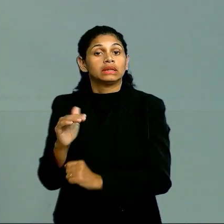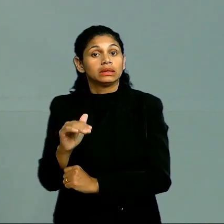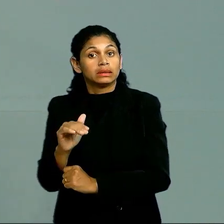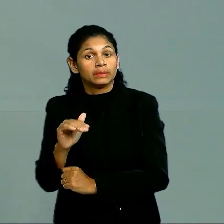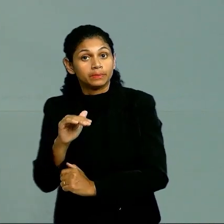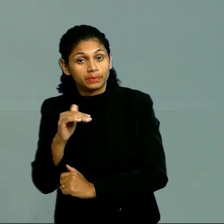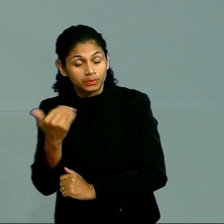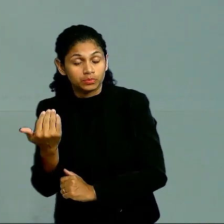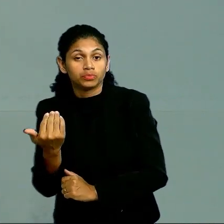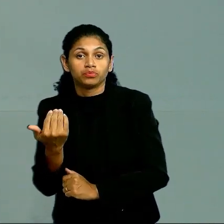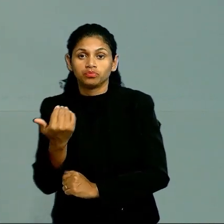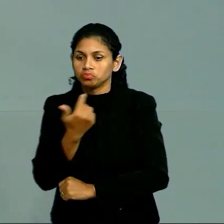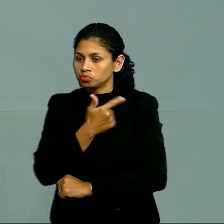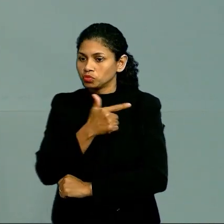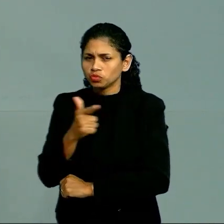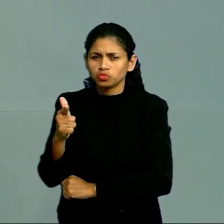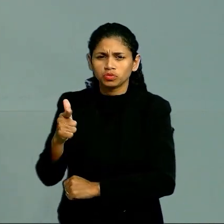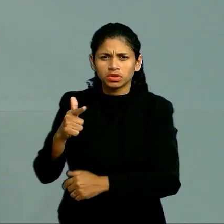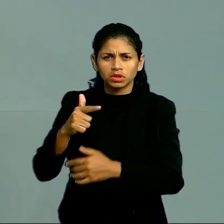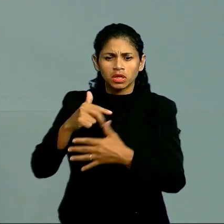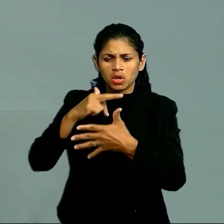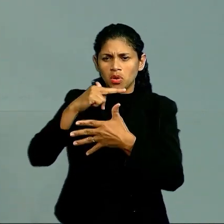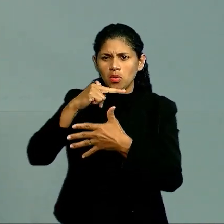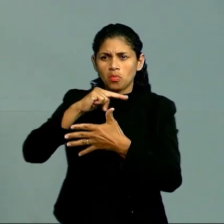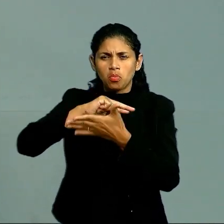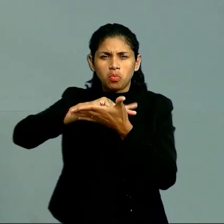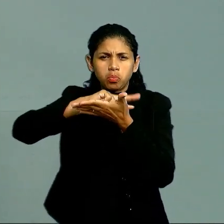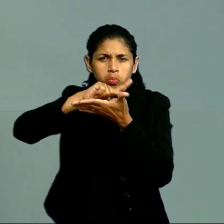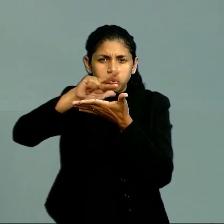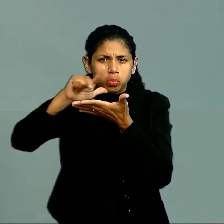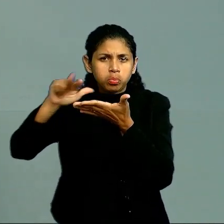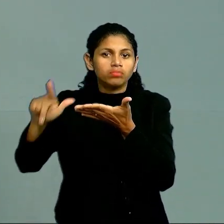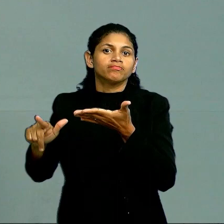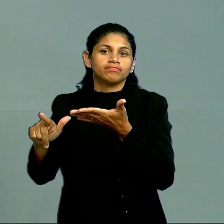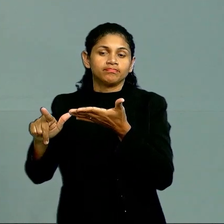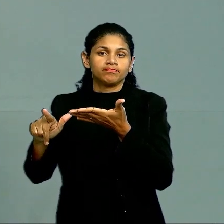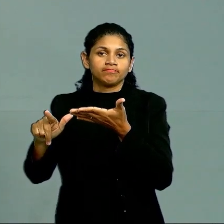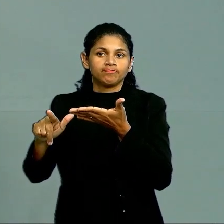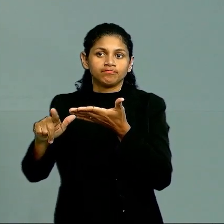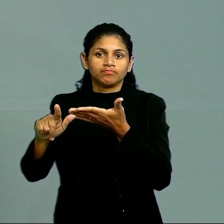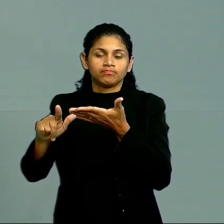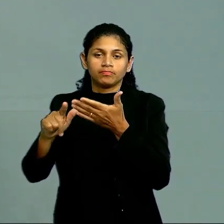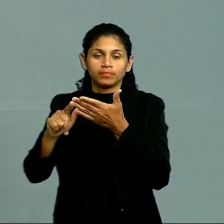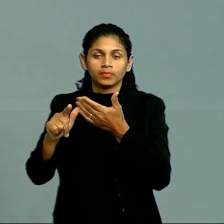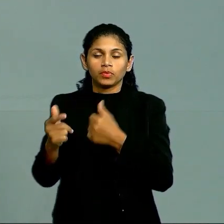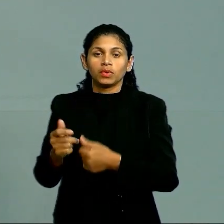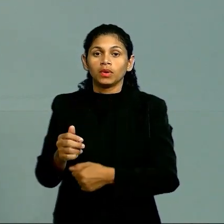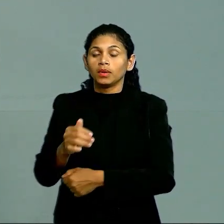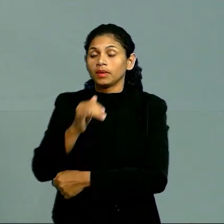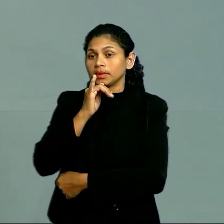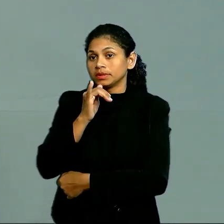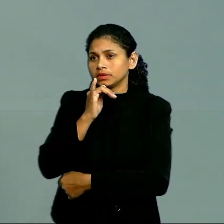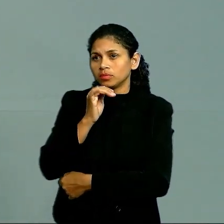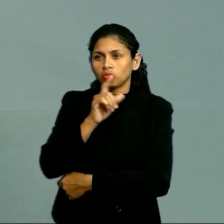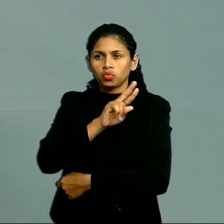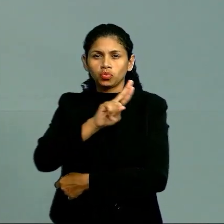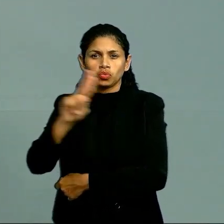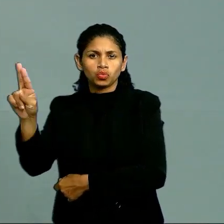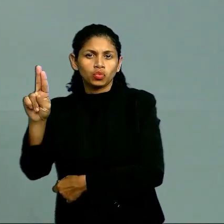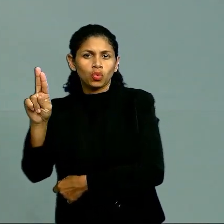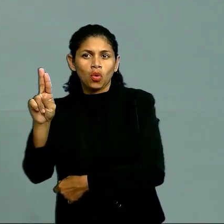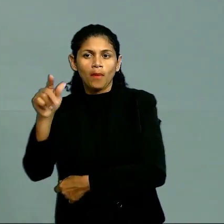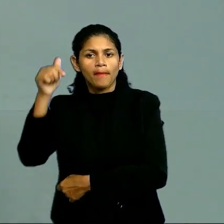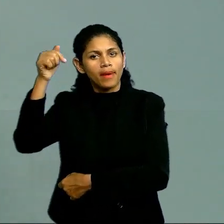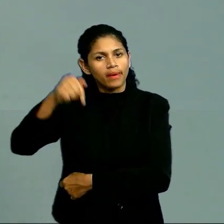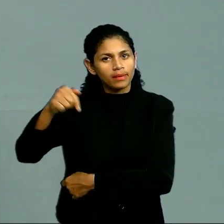ter tantas variações. Ou seja, o nome científico para o Brasil é igual lá para os Estados Unidos, lá para a França, para a Inglaterra.